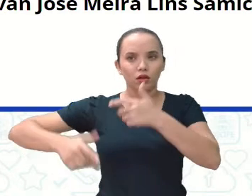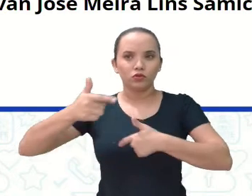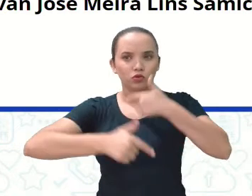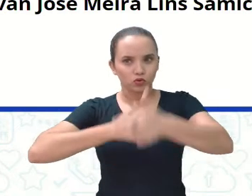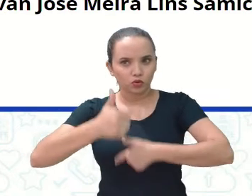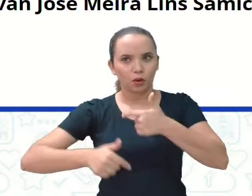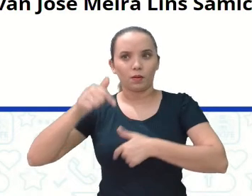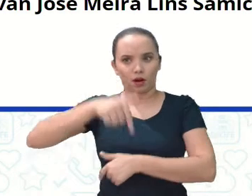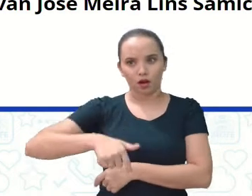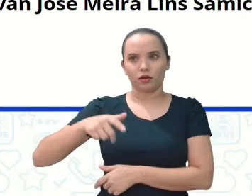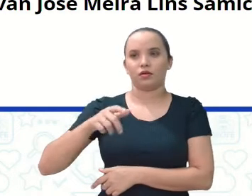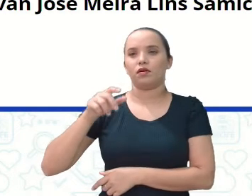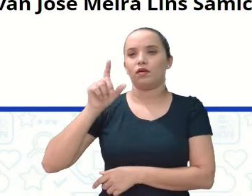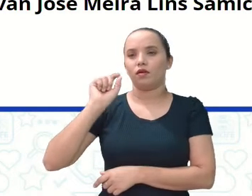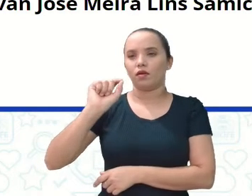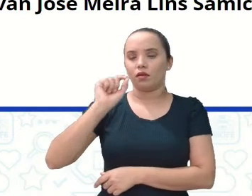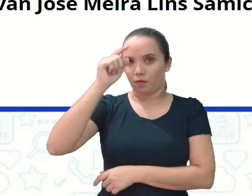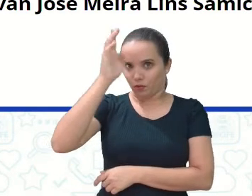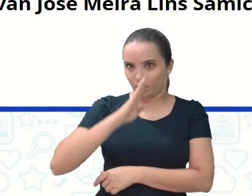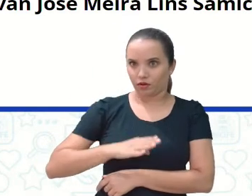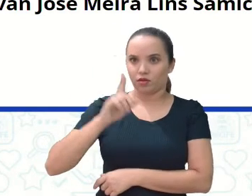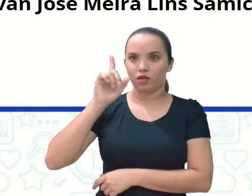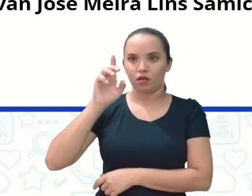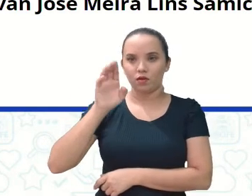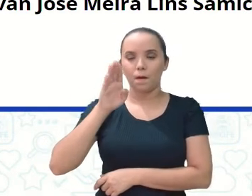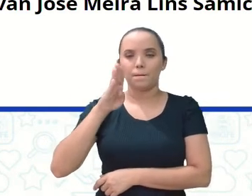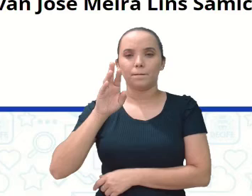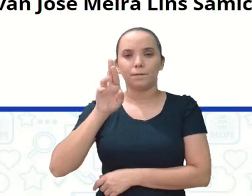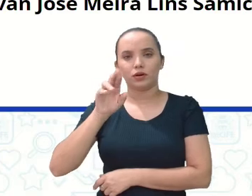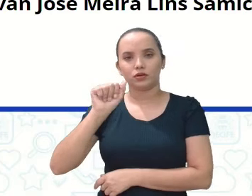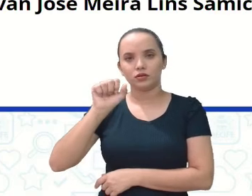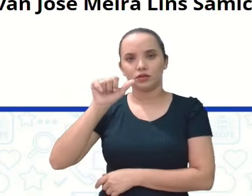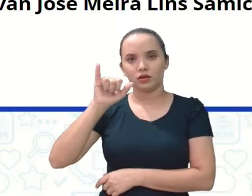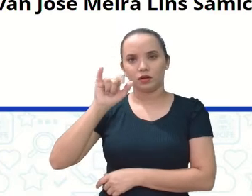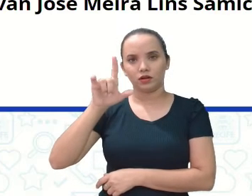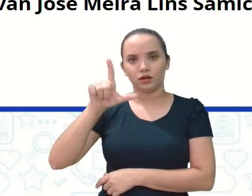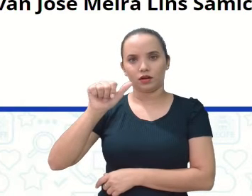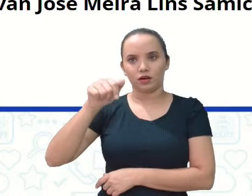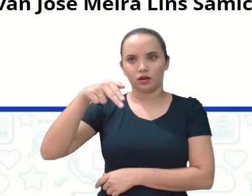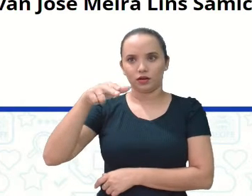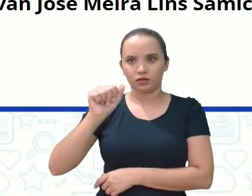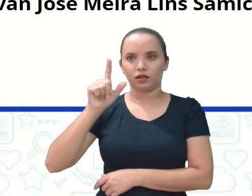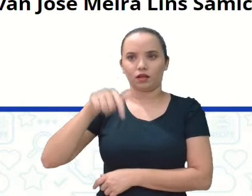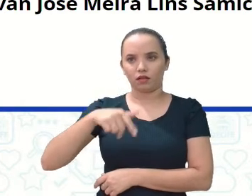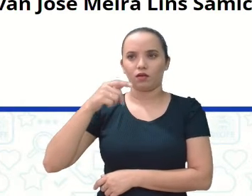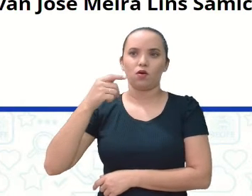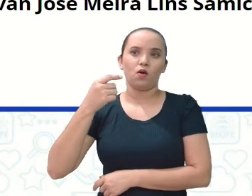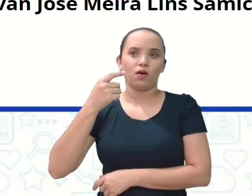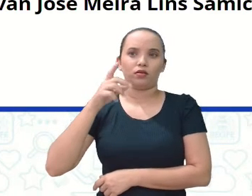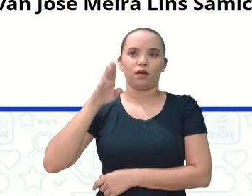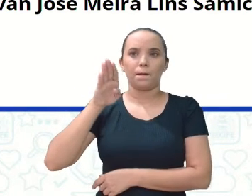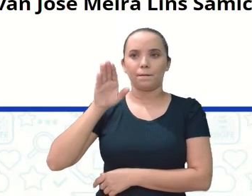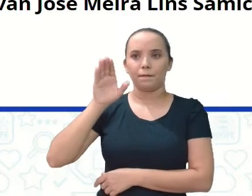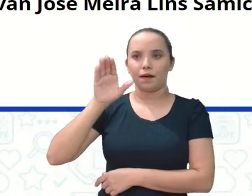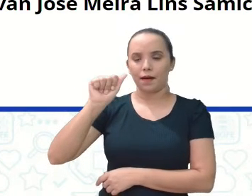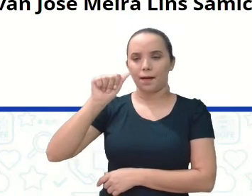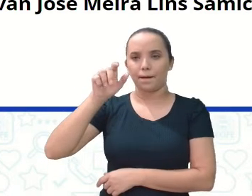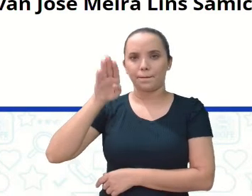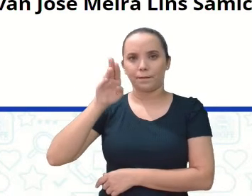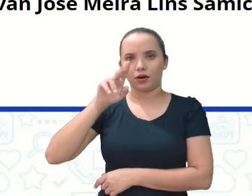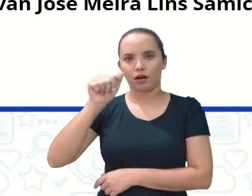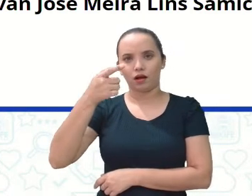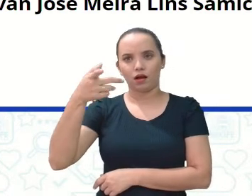Galeria Brasiliana, que foi onde a gente realizou a pesquisa, estão Abraão Batista, o filho de Abraão,